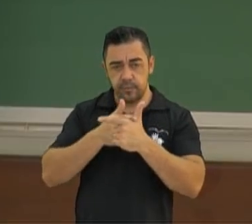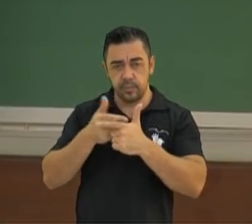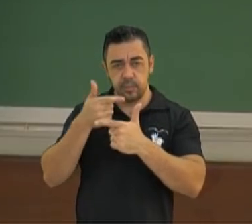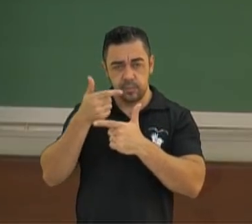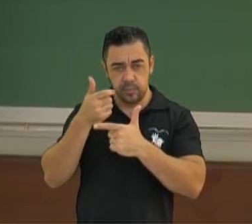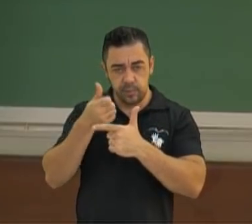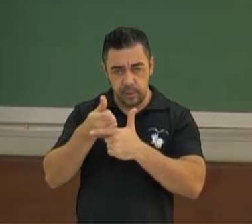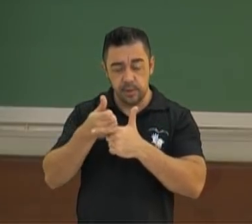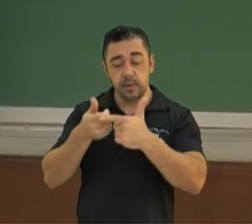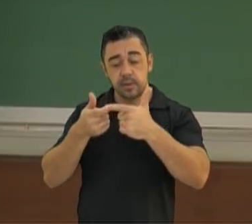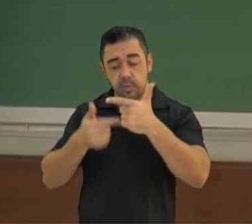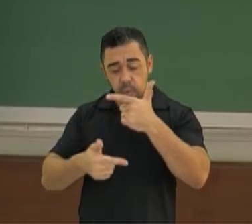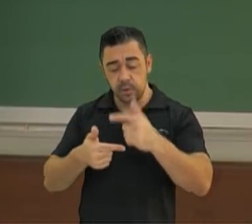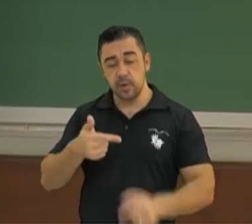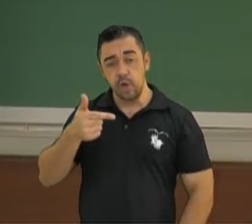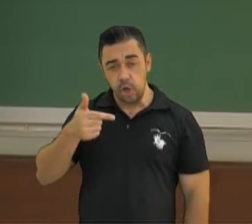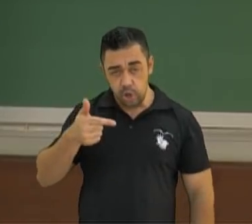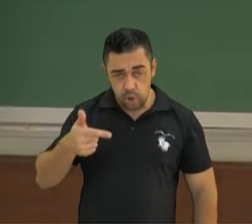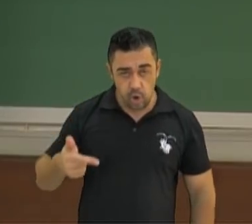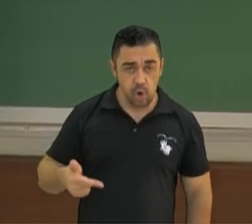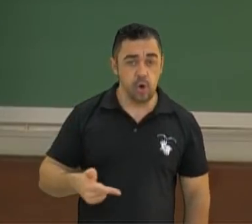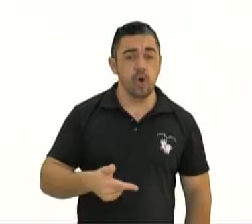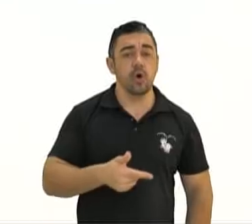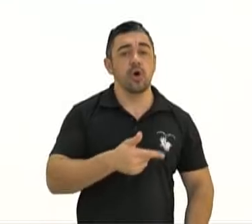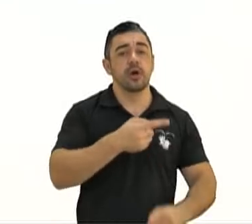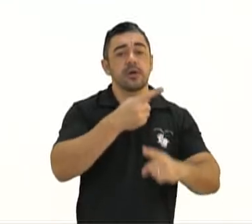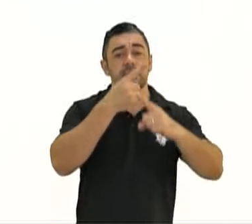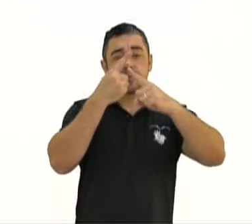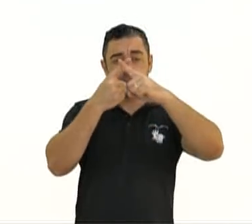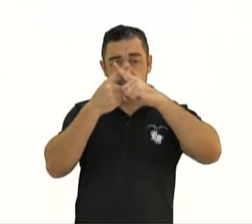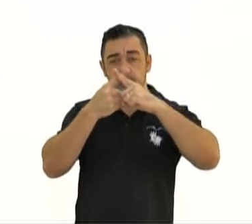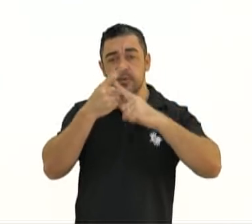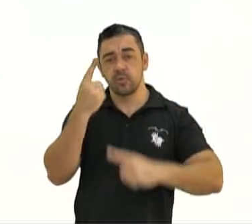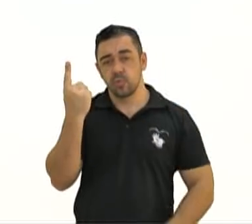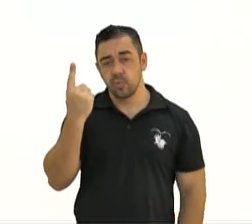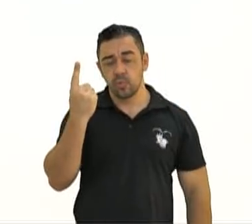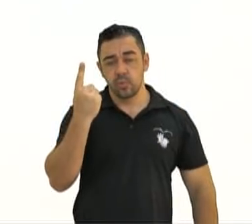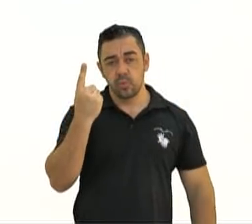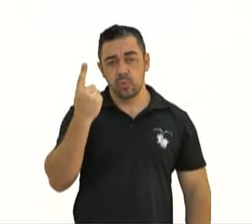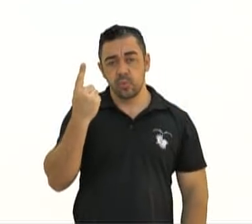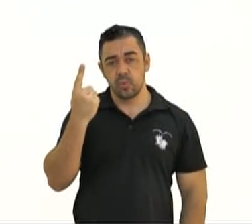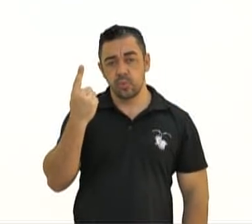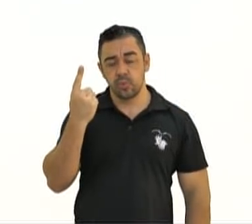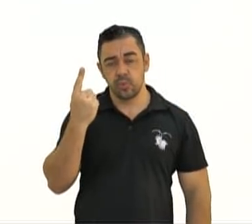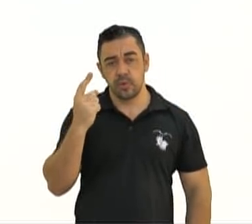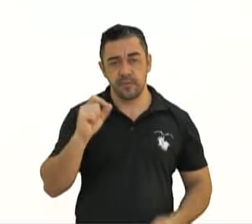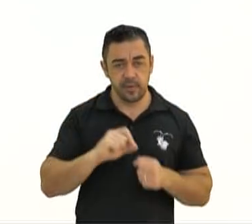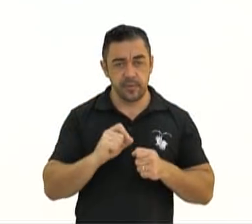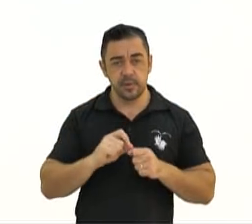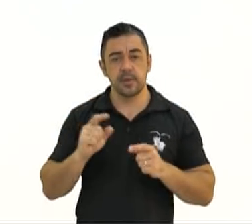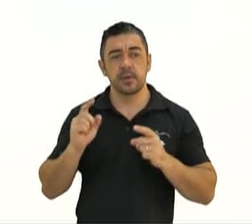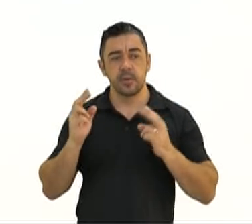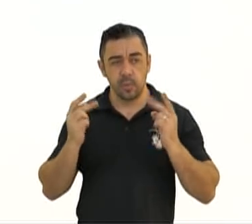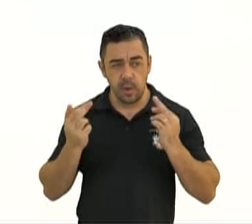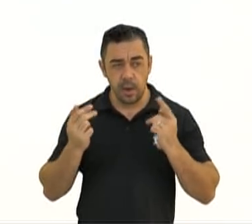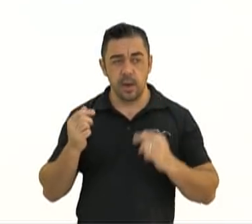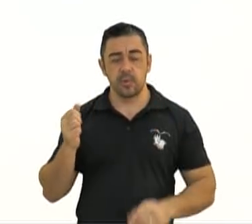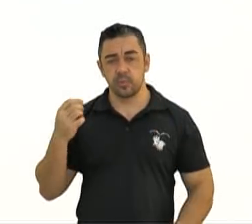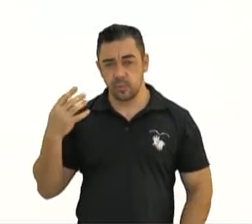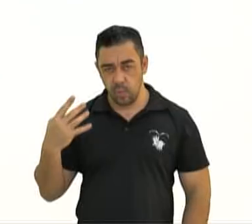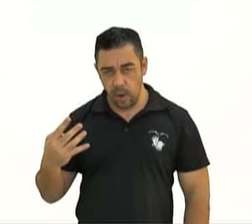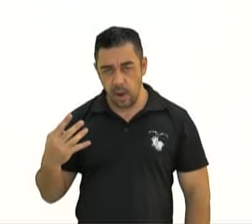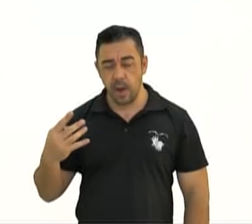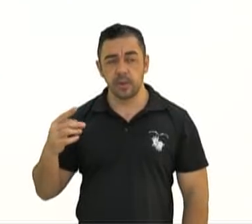dá 2. O 2 que deu aqui embaixo, eu multiplico por 1. Então, eu vou fazer essa mesma continha